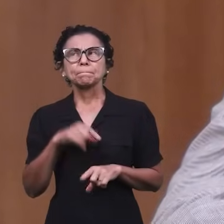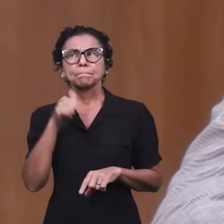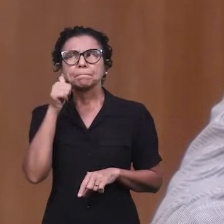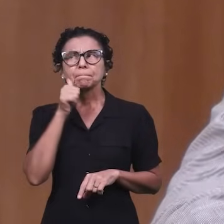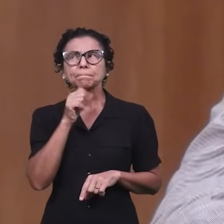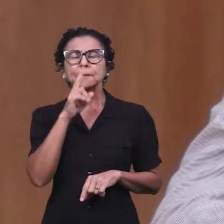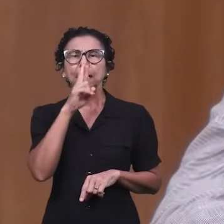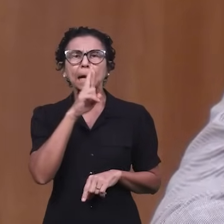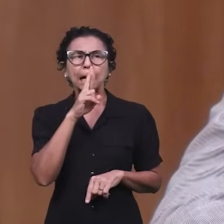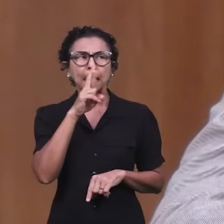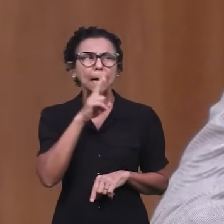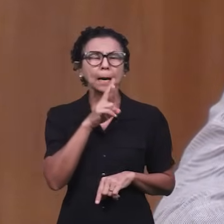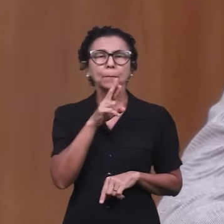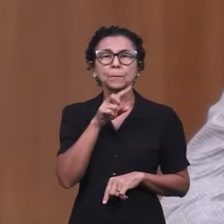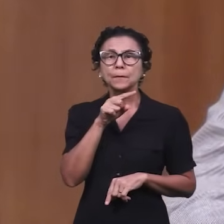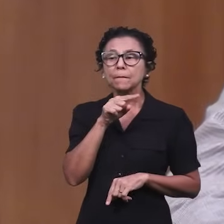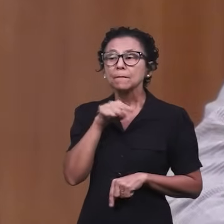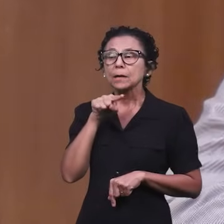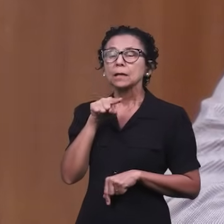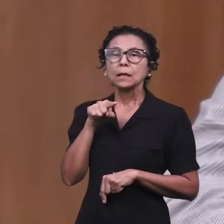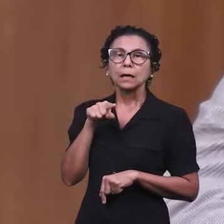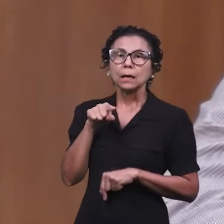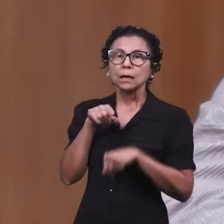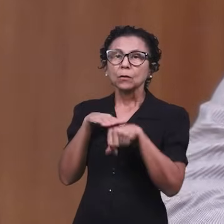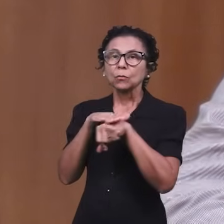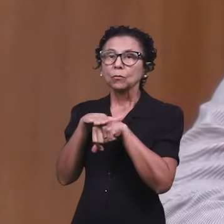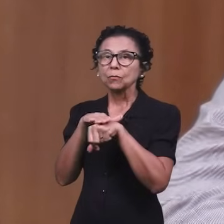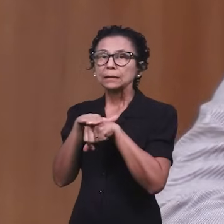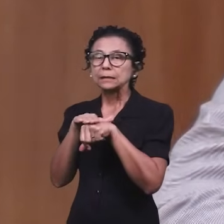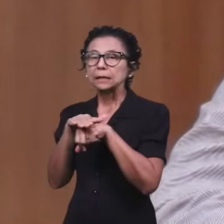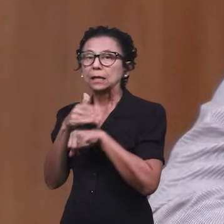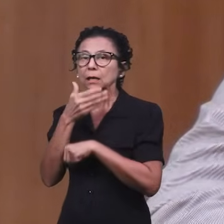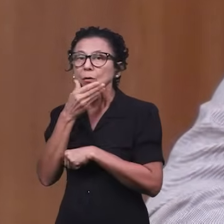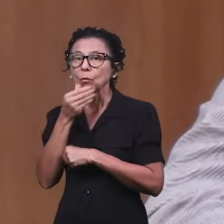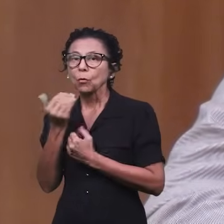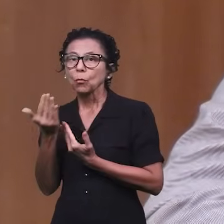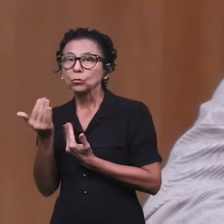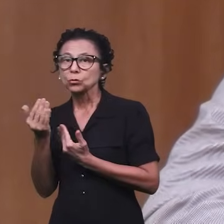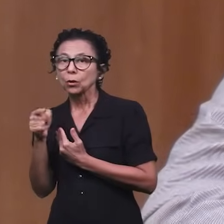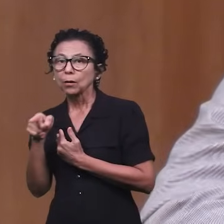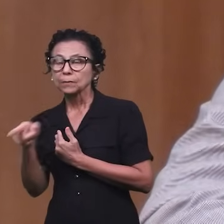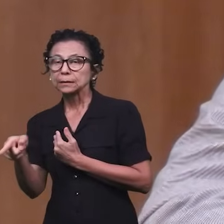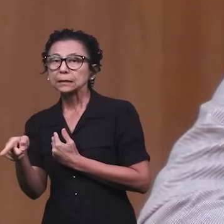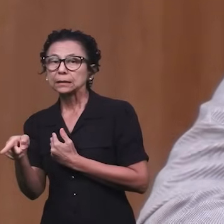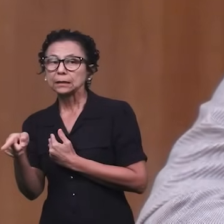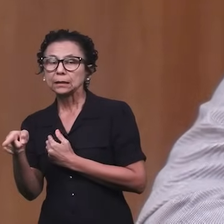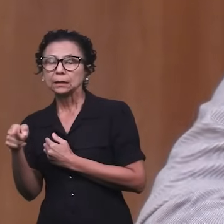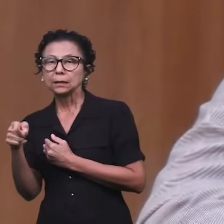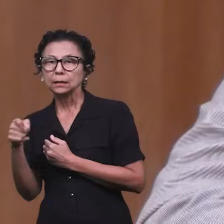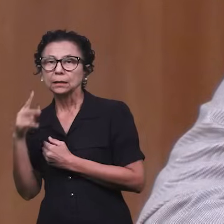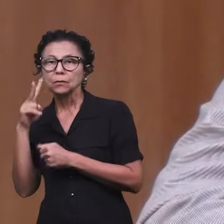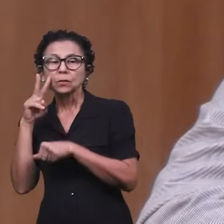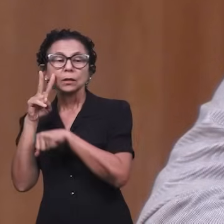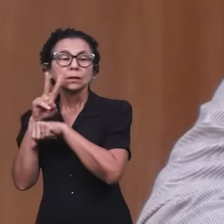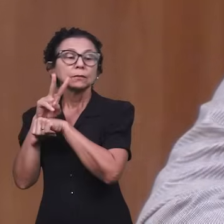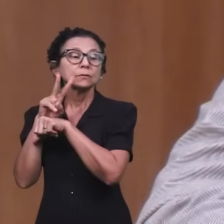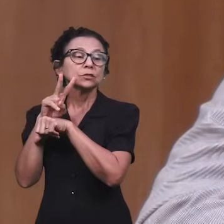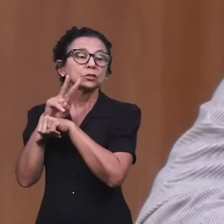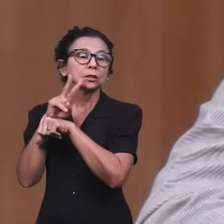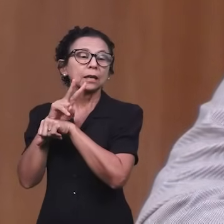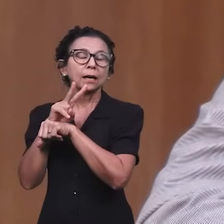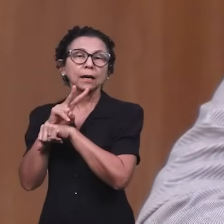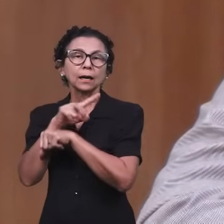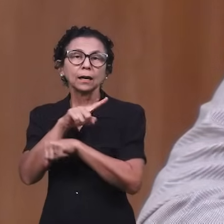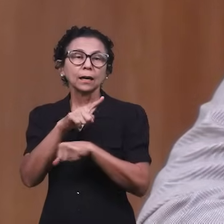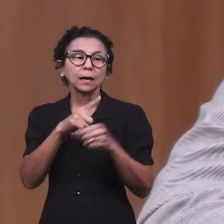dormirem. Antes deles dormirem. E isso traz para nós um entendimento da responsabilidade